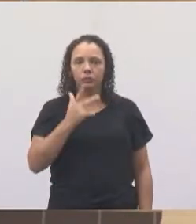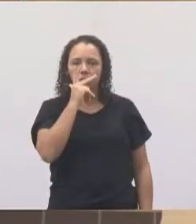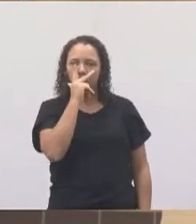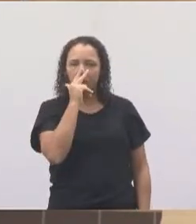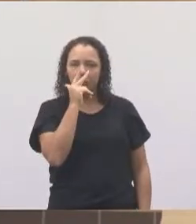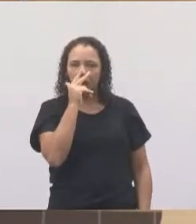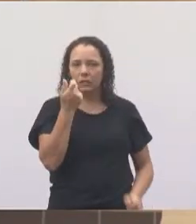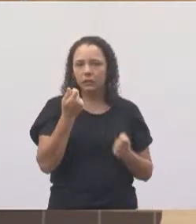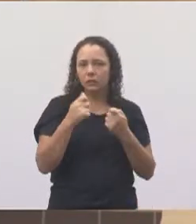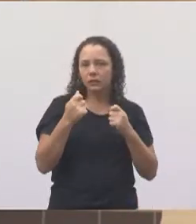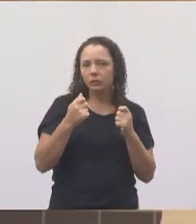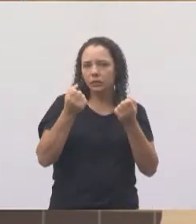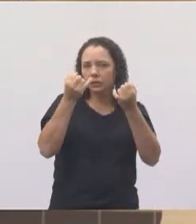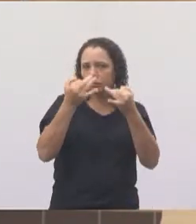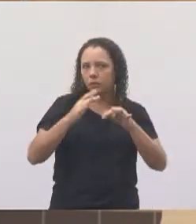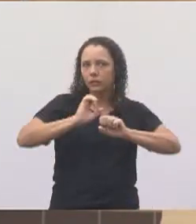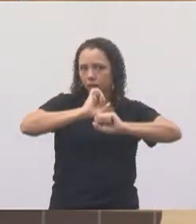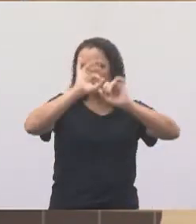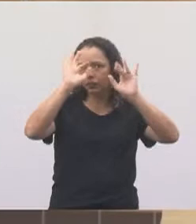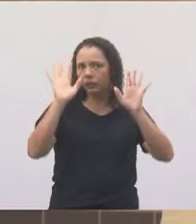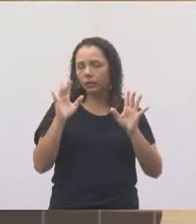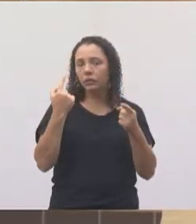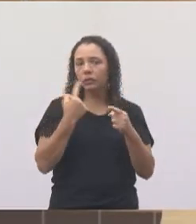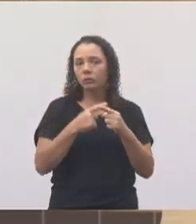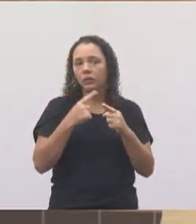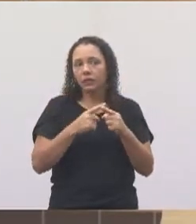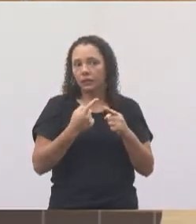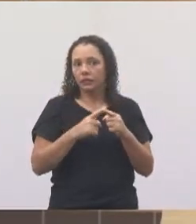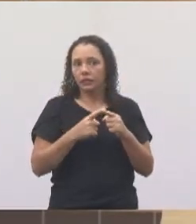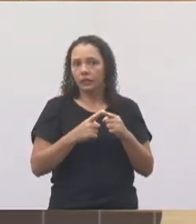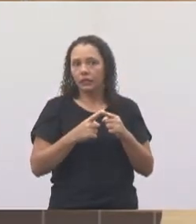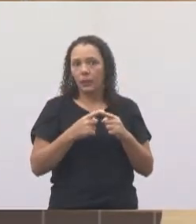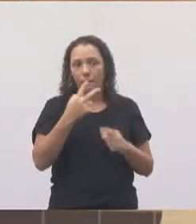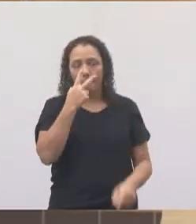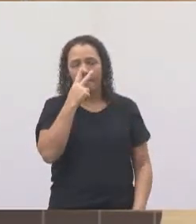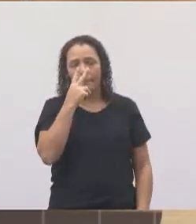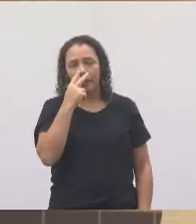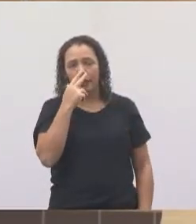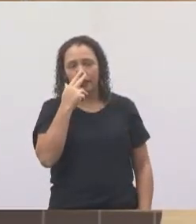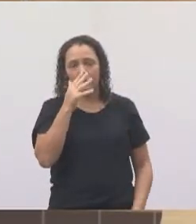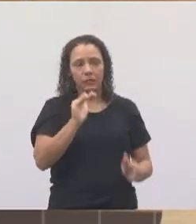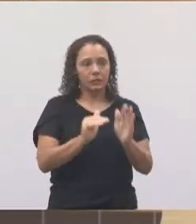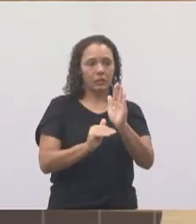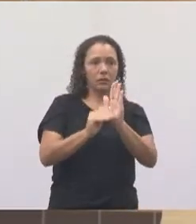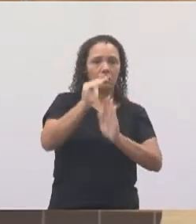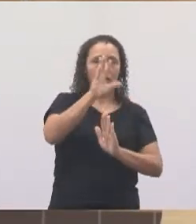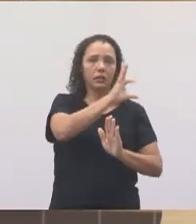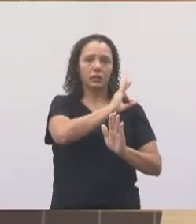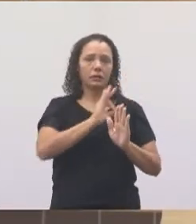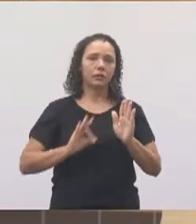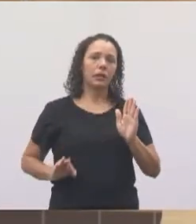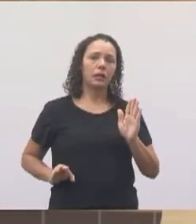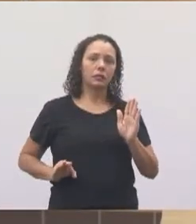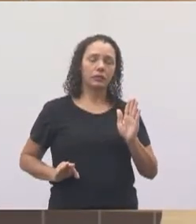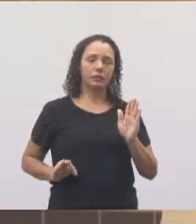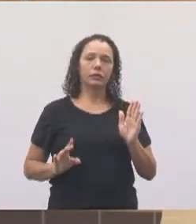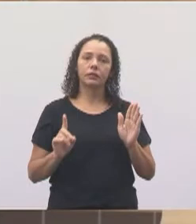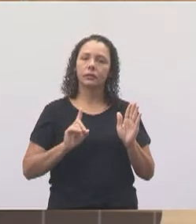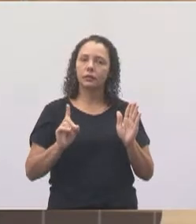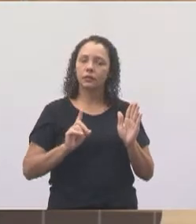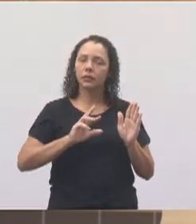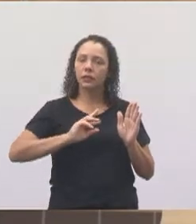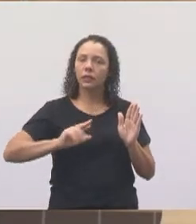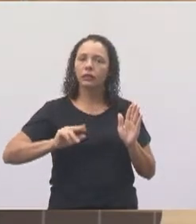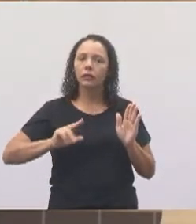ser desmistificado, porque senão a gente vai entender aqui que está aumentando a alíquota por parte da Prefeitura, não